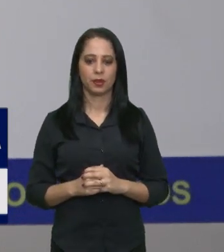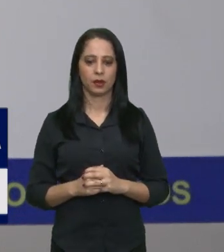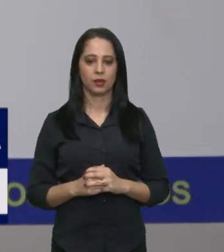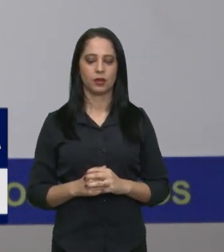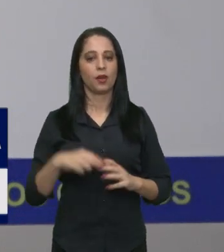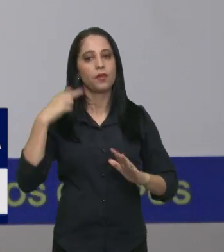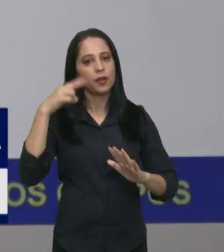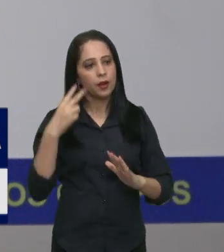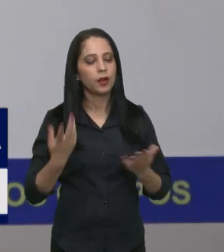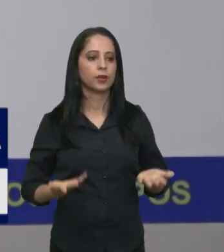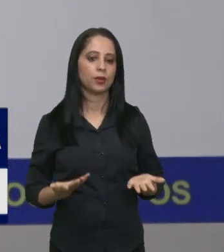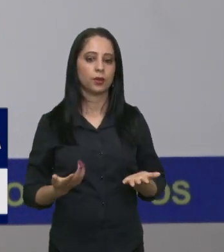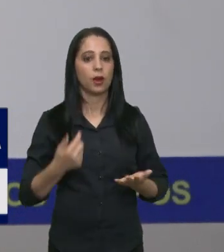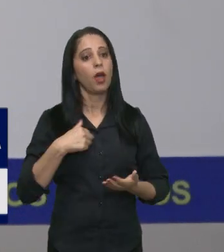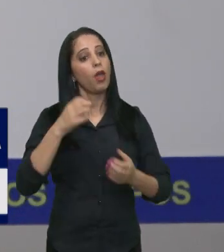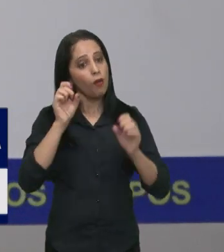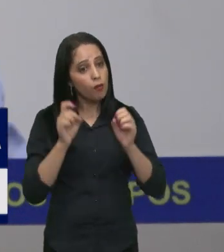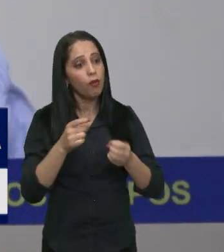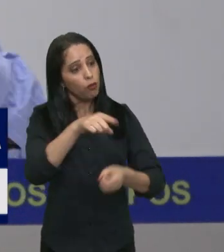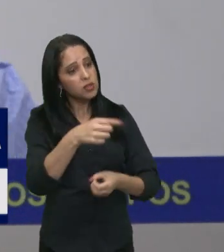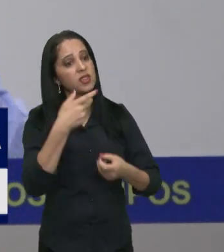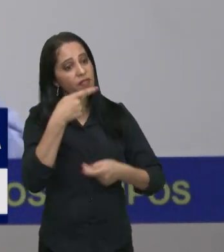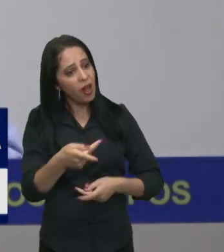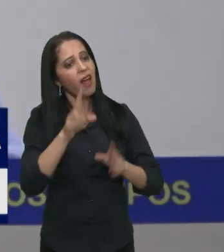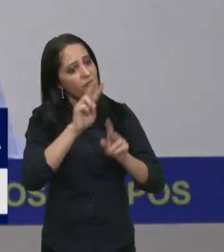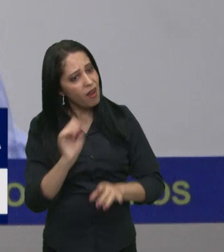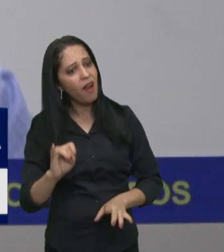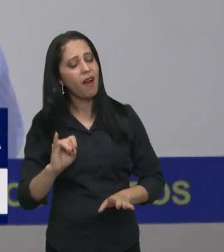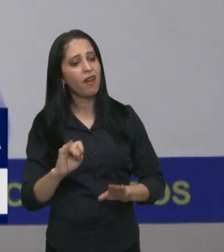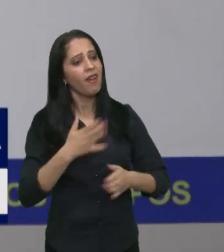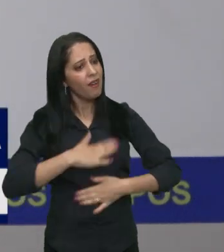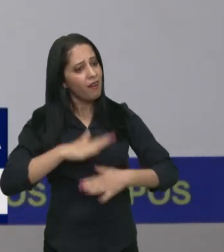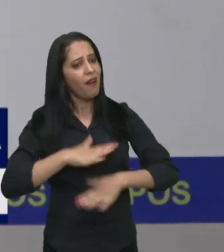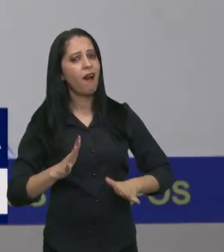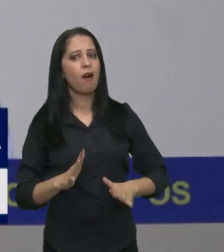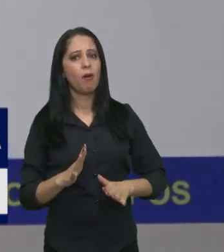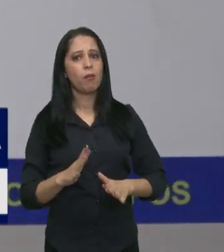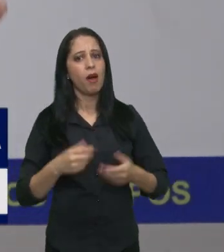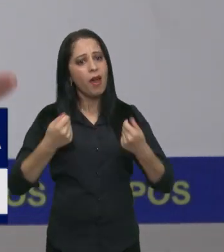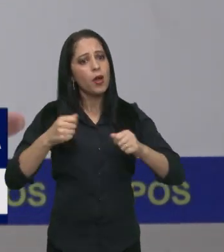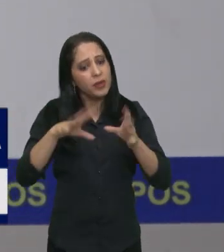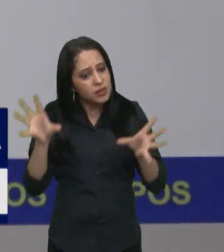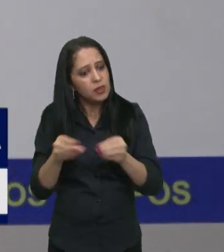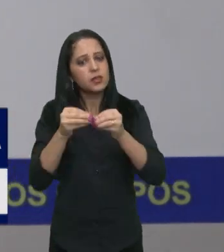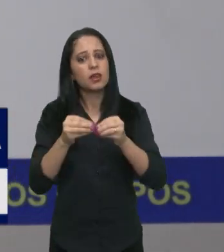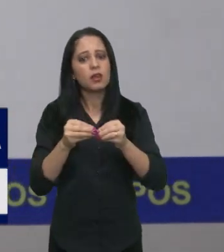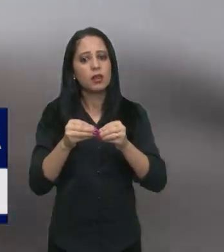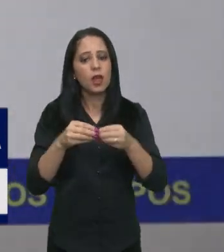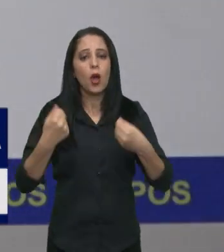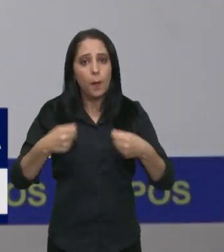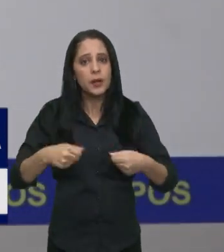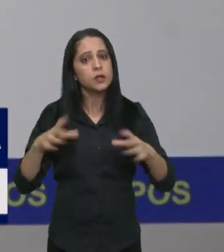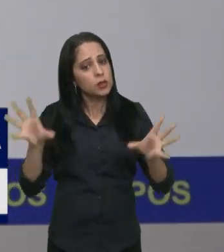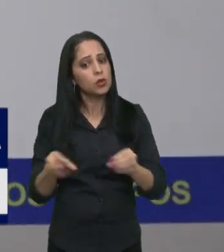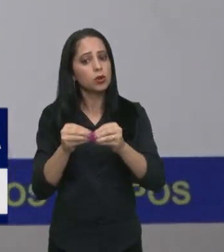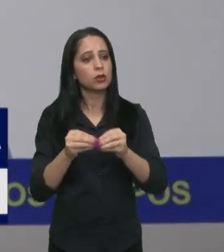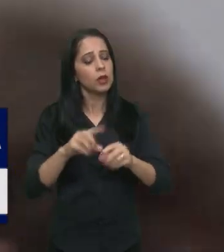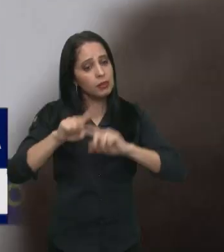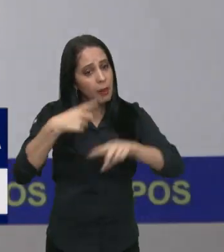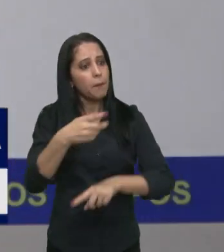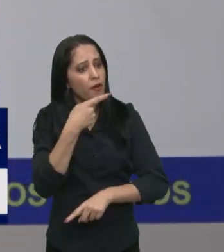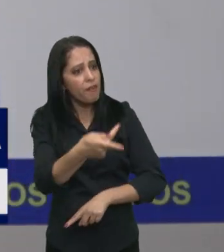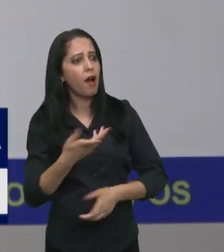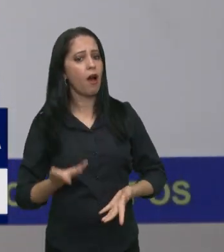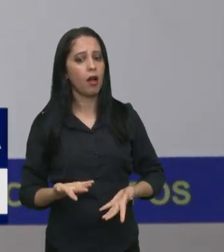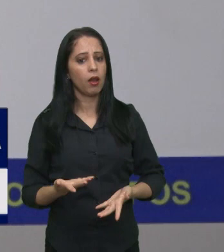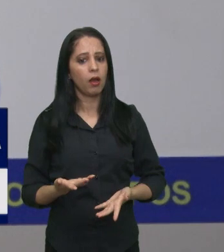Ô, vereador, eu vou dar a palavra para Vossa Excelência. Eu quero concluir, vereador. Você não deixa eu concluir, eu preciso concluir. Depois a senhora vai falar, vereador.